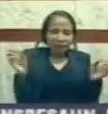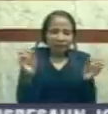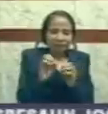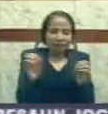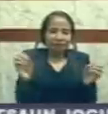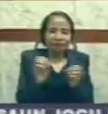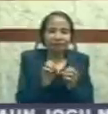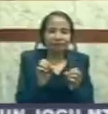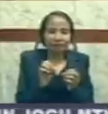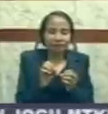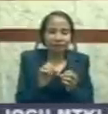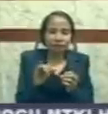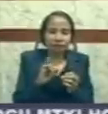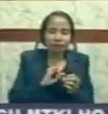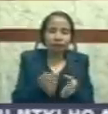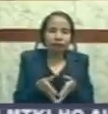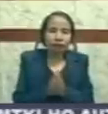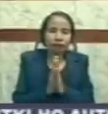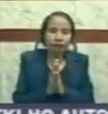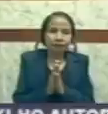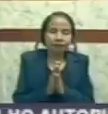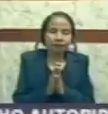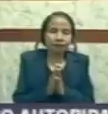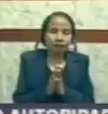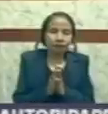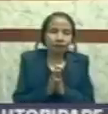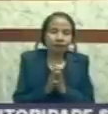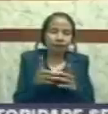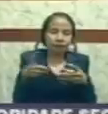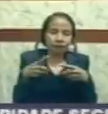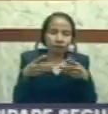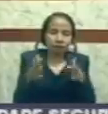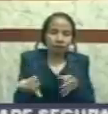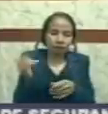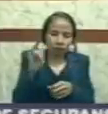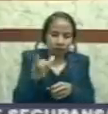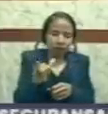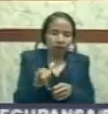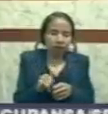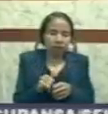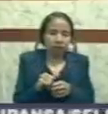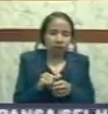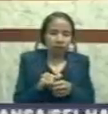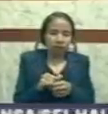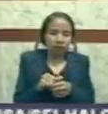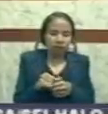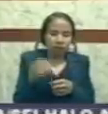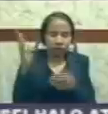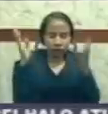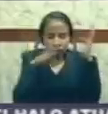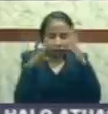Anancer ao russo senhor proponente sira questão de